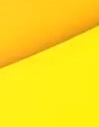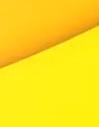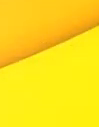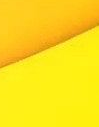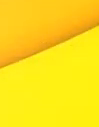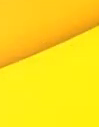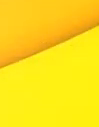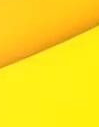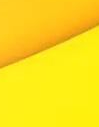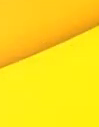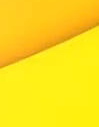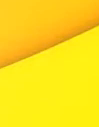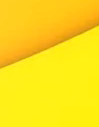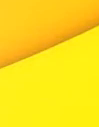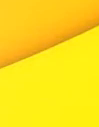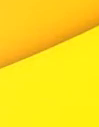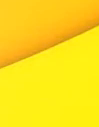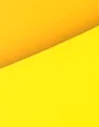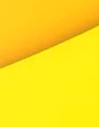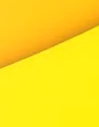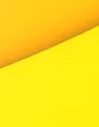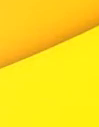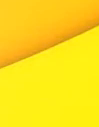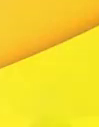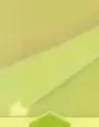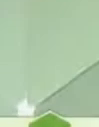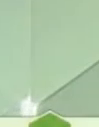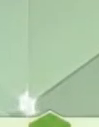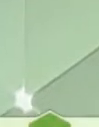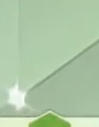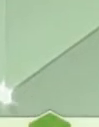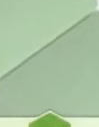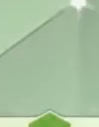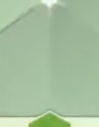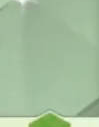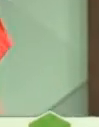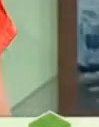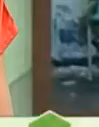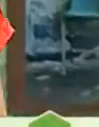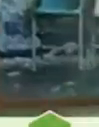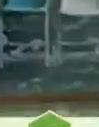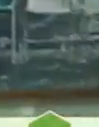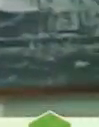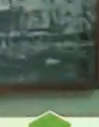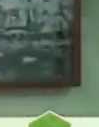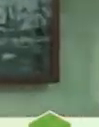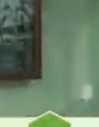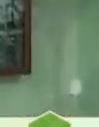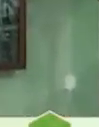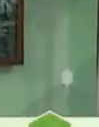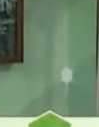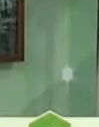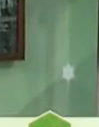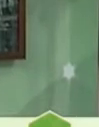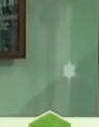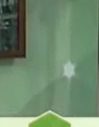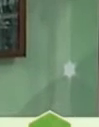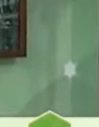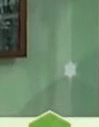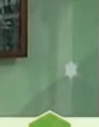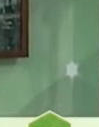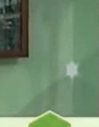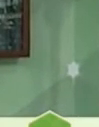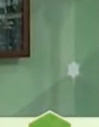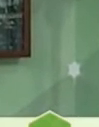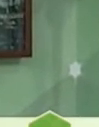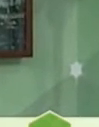repetir. São 11 horas e 25 minutos, você que está aí do outro lado acompanhando o programa da comunidade.